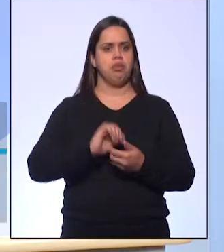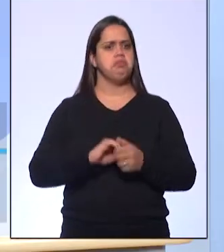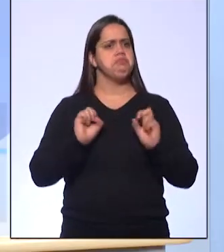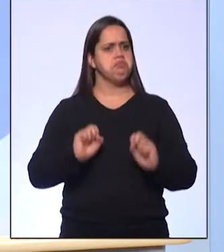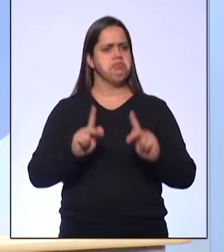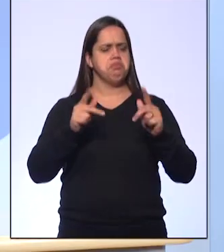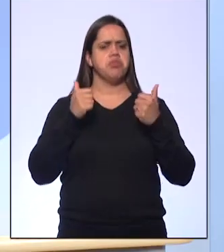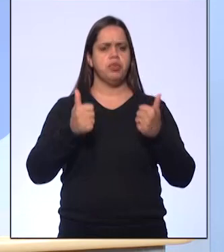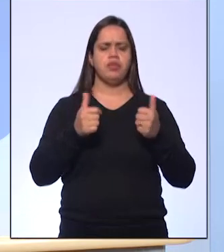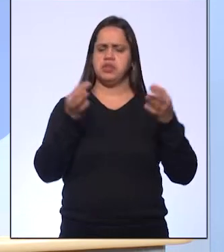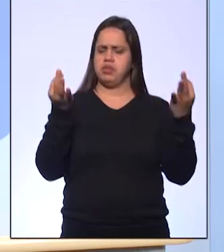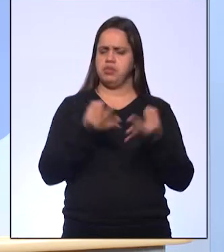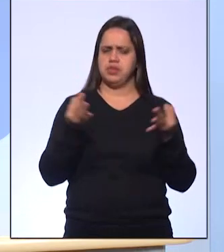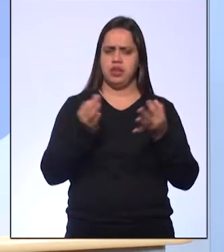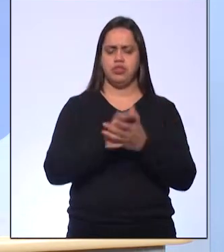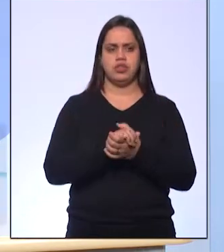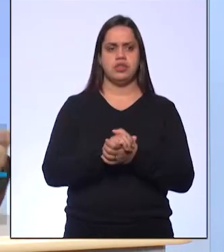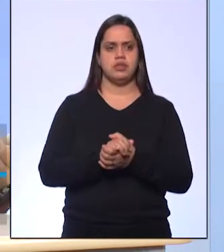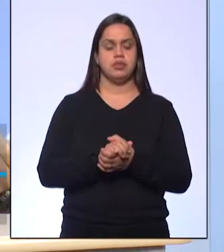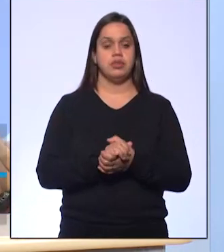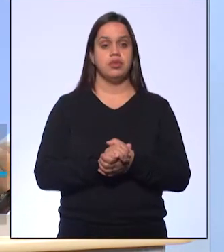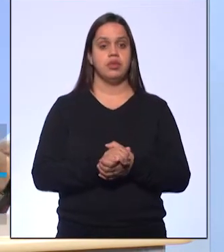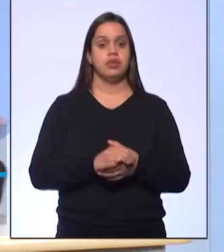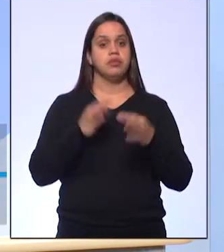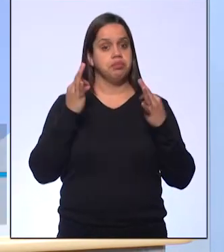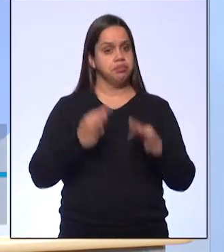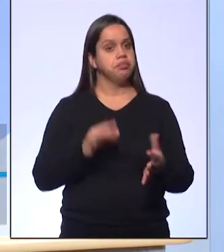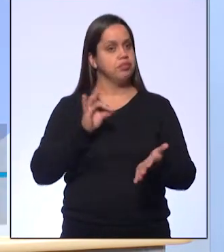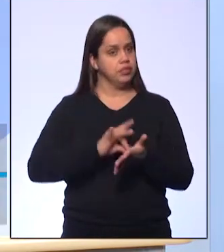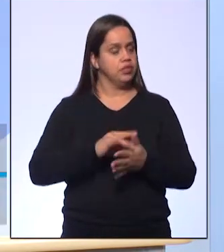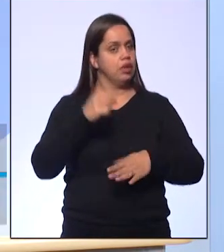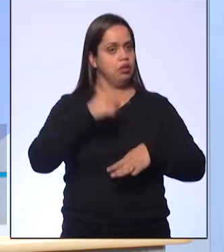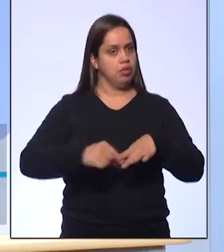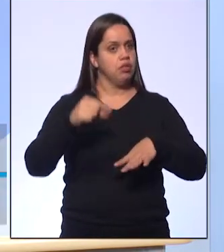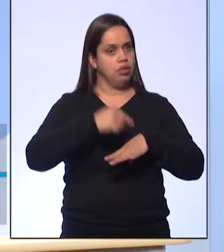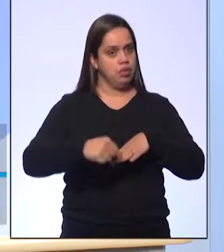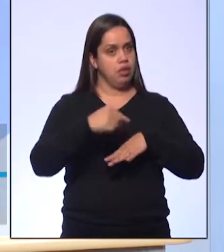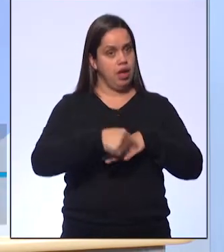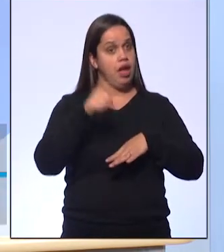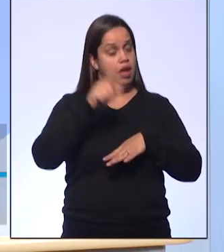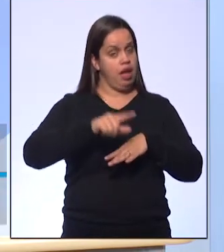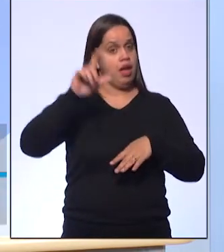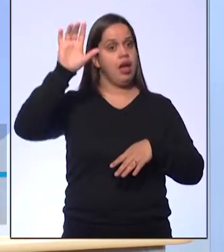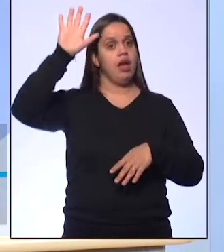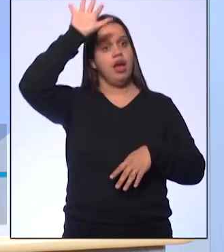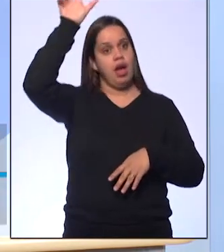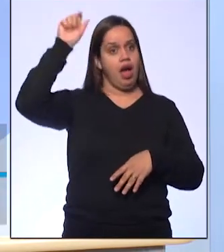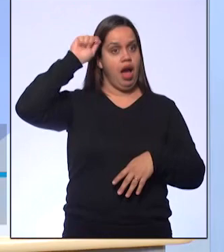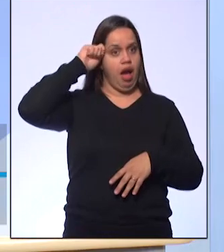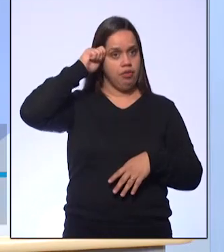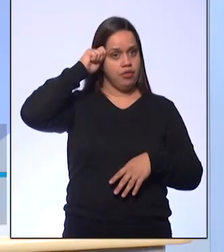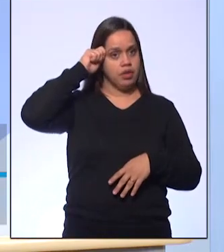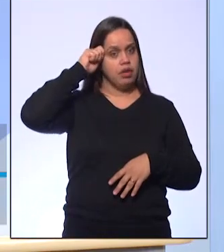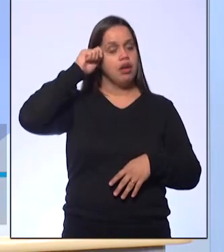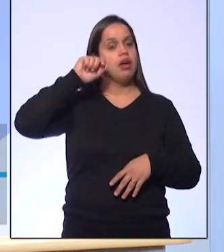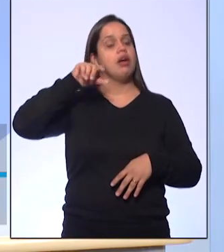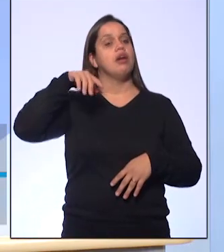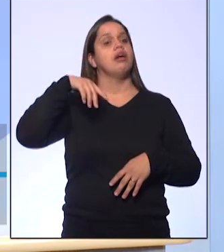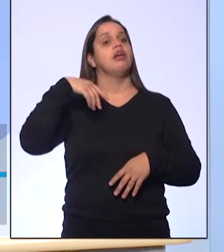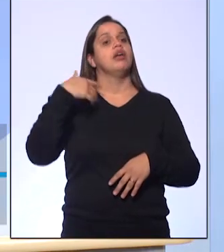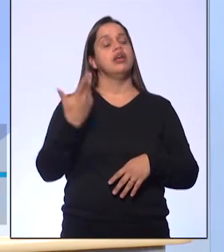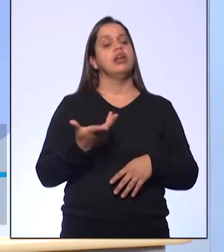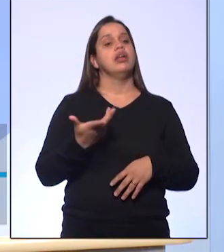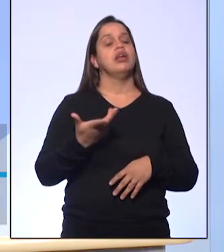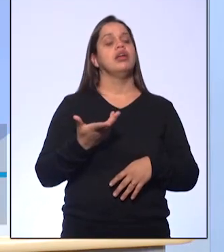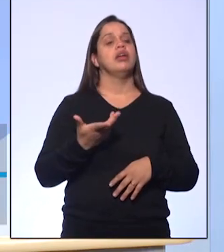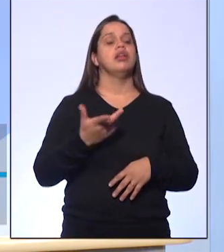aí corretíssimos, né? De fato, o continente, né, na primeira questão é a África. O segundo questionamento, né, o fluxo de